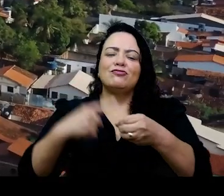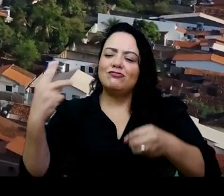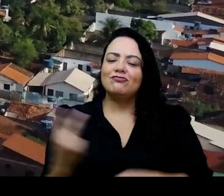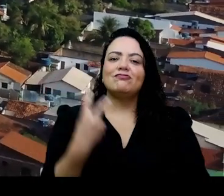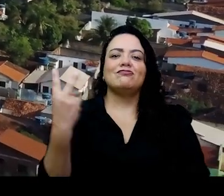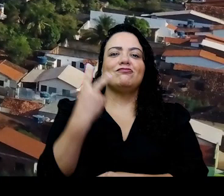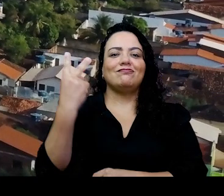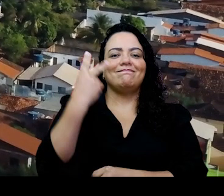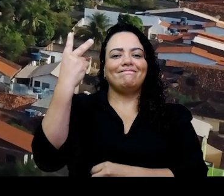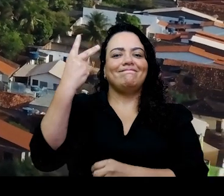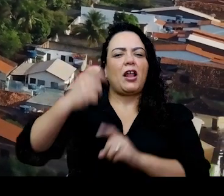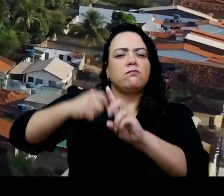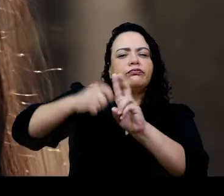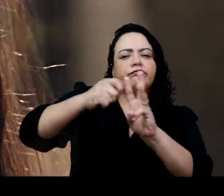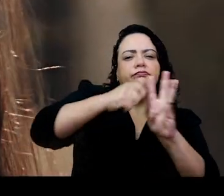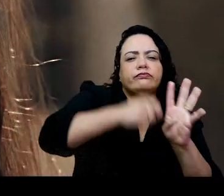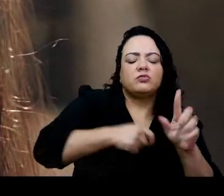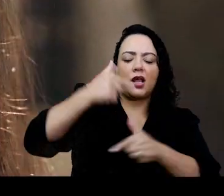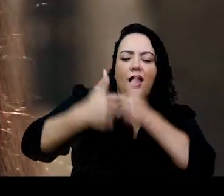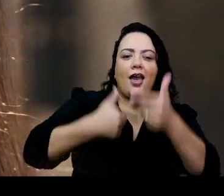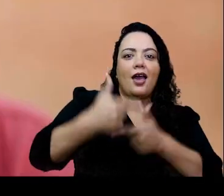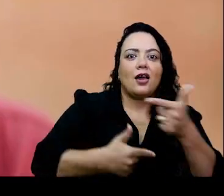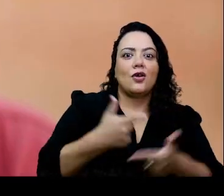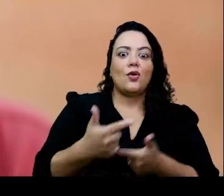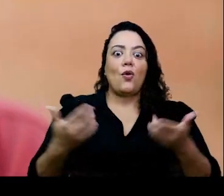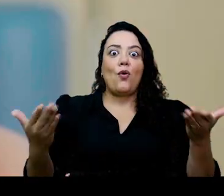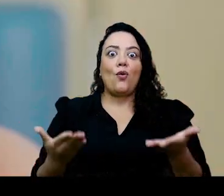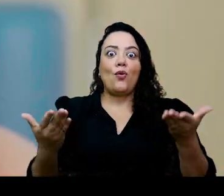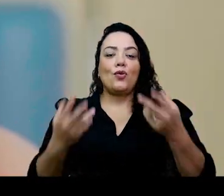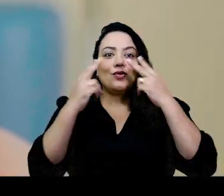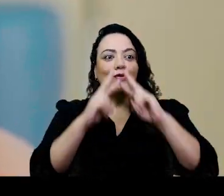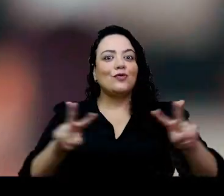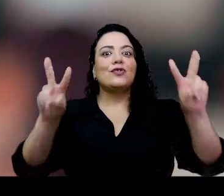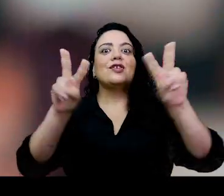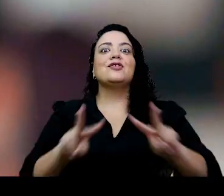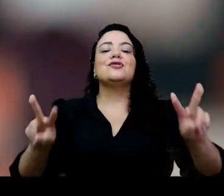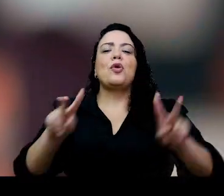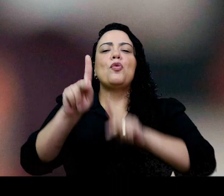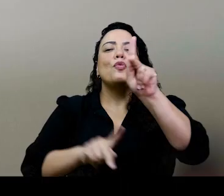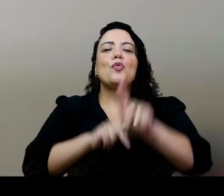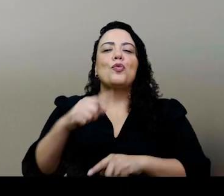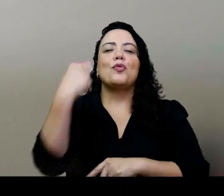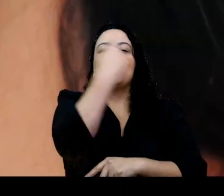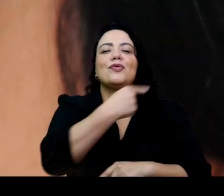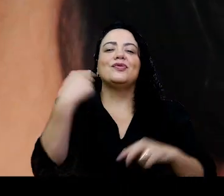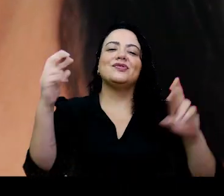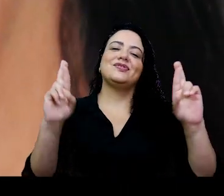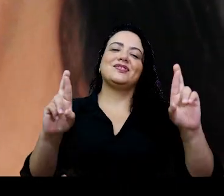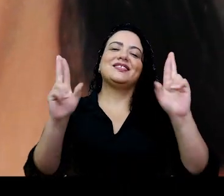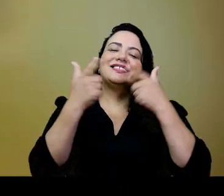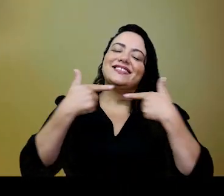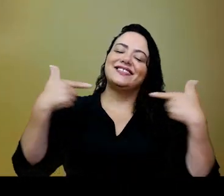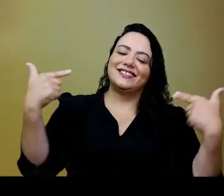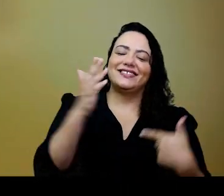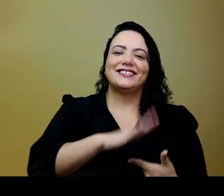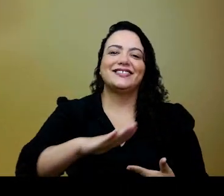o município que merece. Depois de tantos meses de trabalho, hoje vejo esperança no rosto do nosso povo,